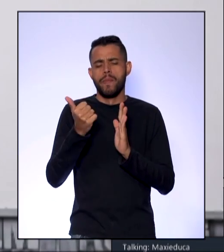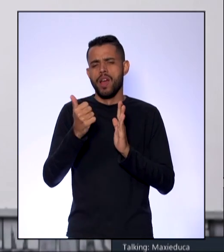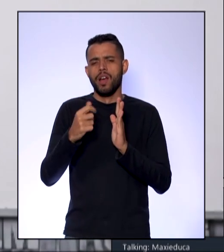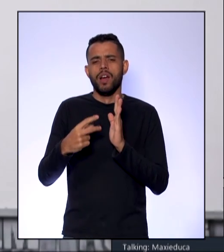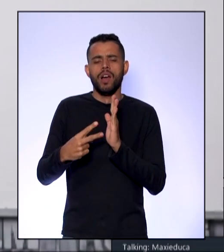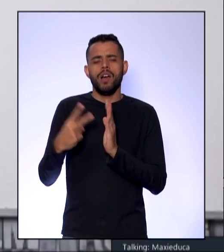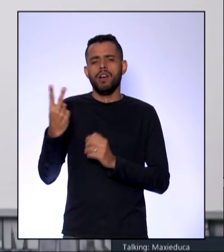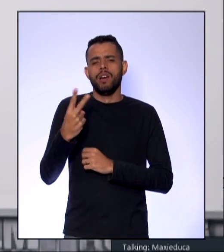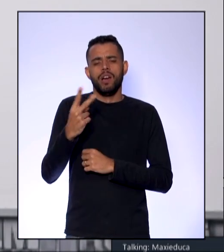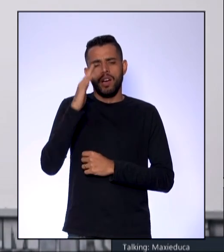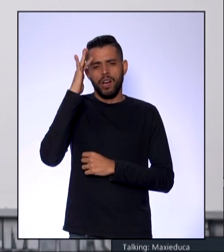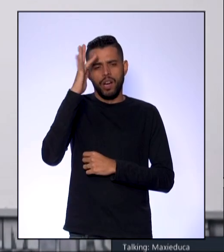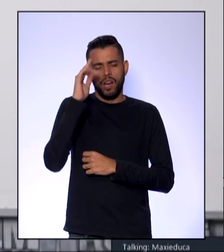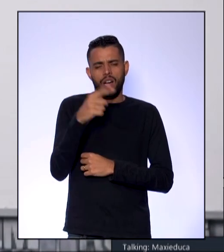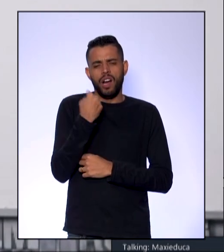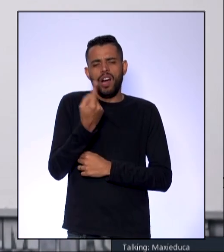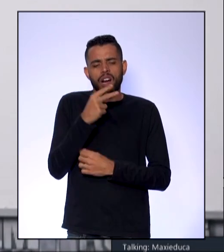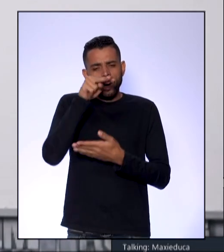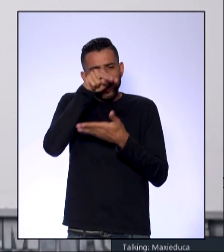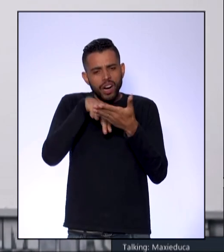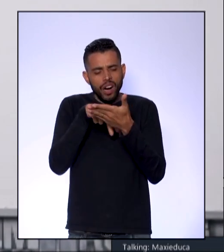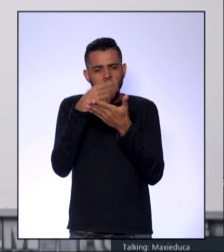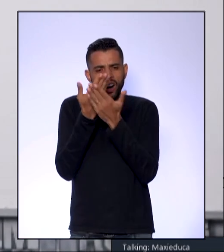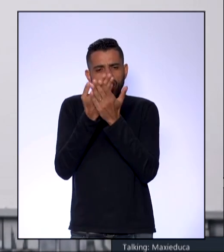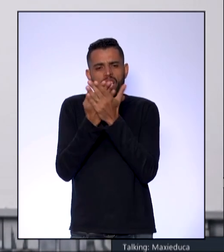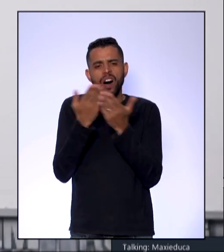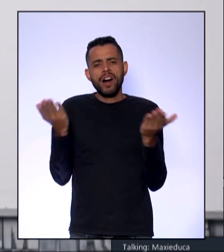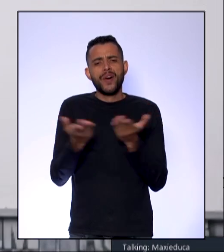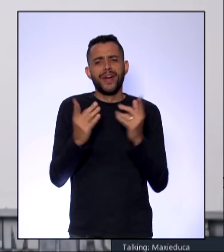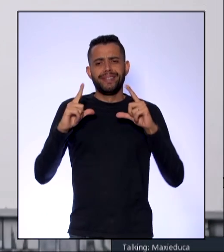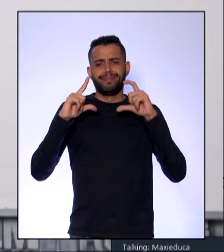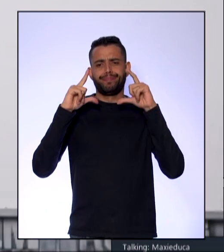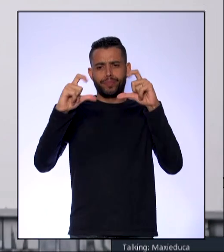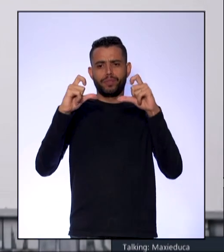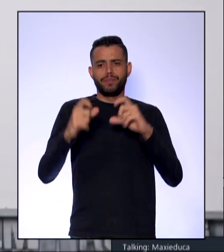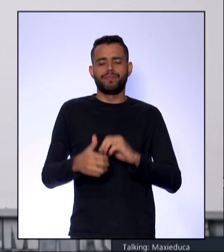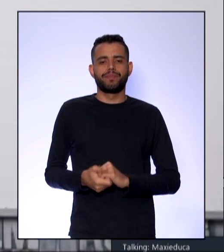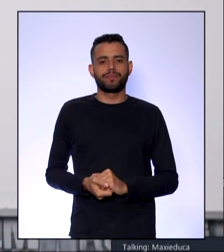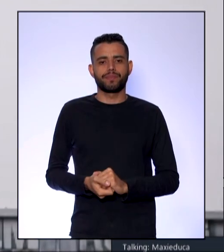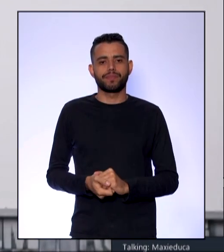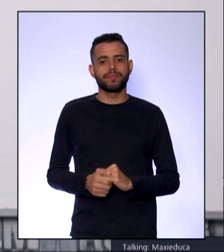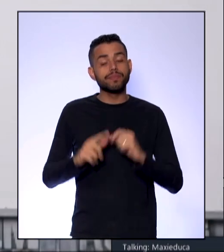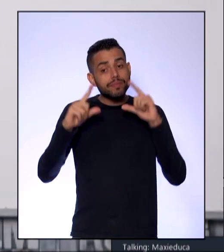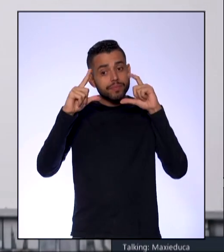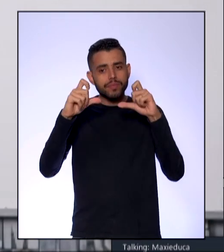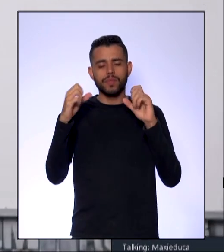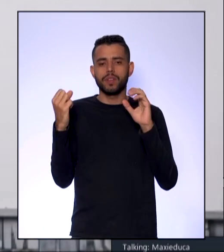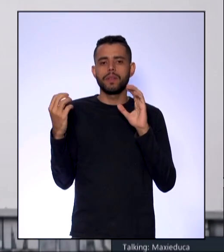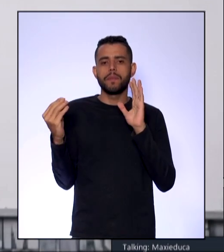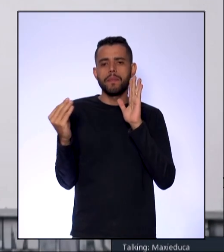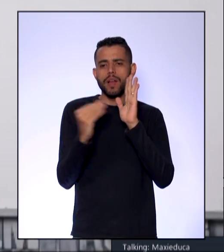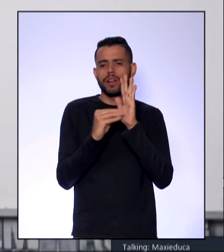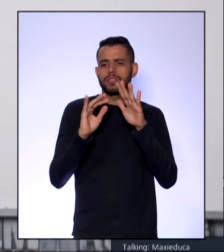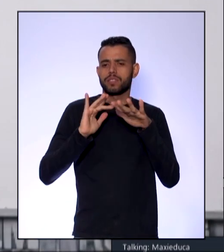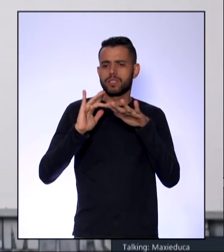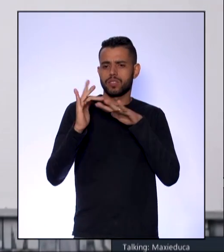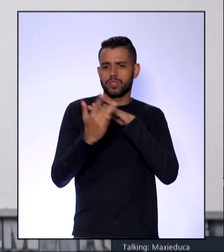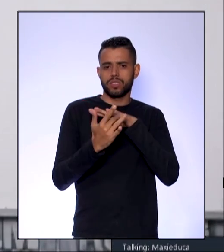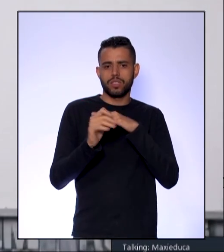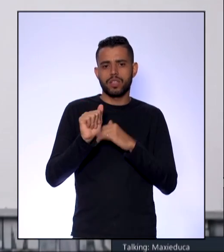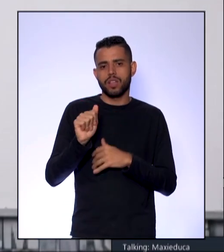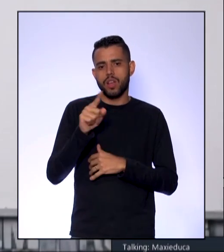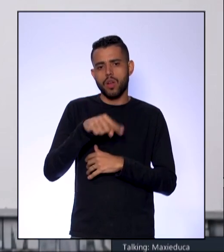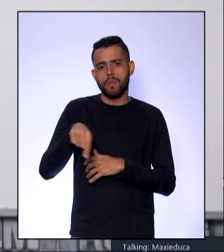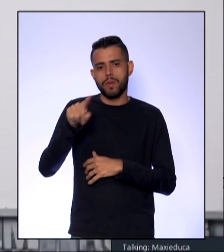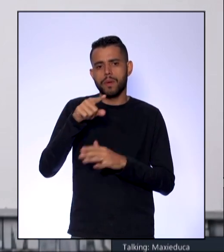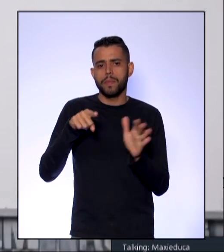vamos trabalhar nesta aula. Vou liberar para você bater o print, bate o print, marca a gente nas redes sociais,